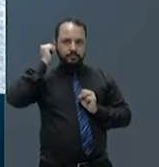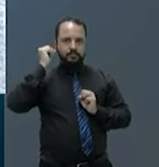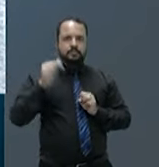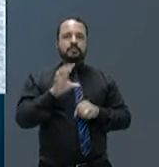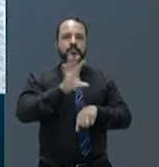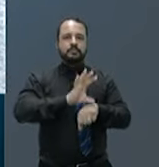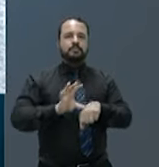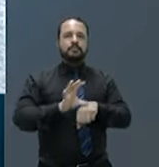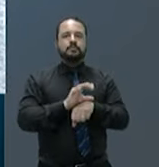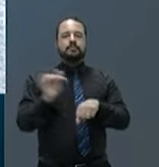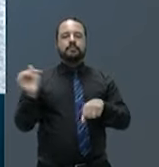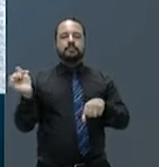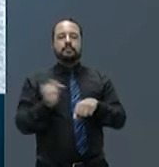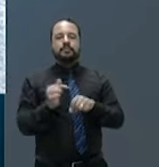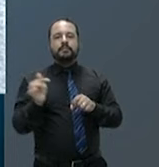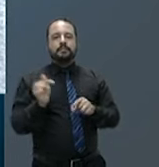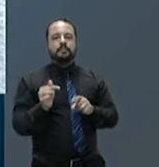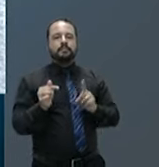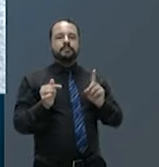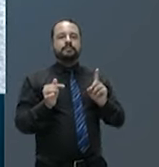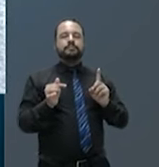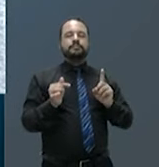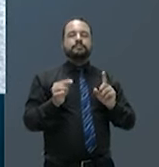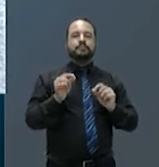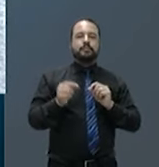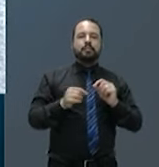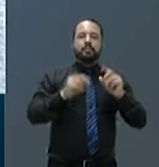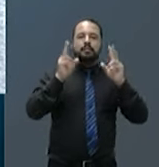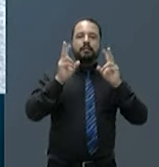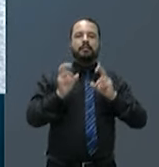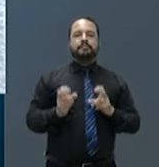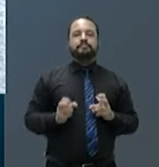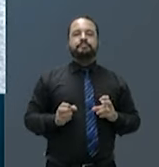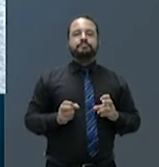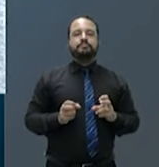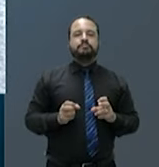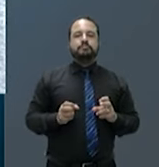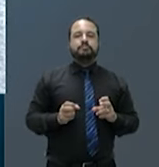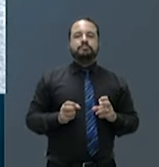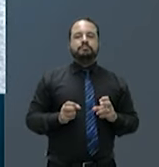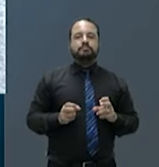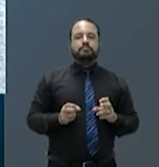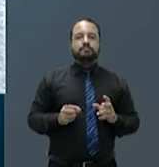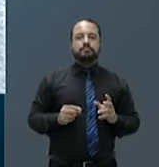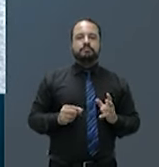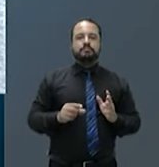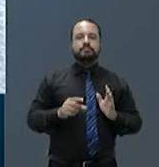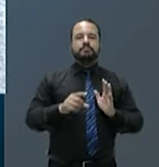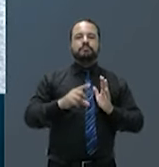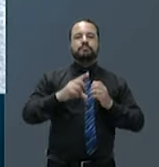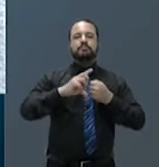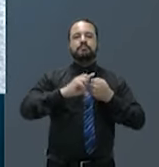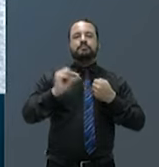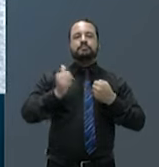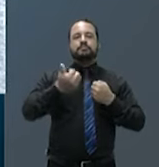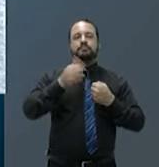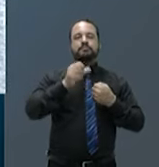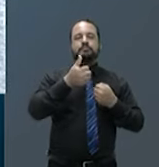Constituição, nos termos dos parágrafos 1º e 2º do 1030 do CPC.